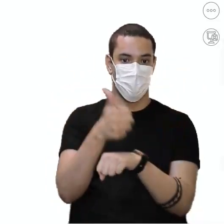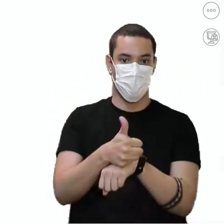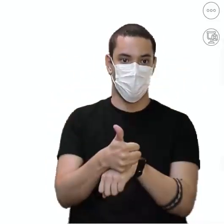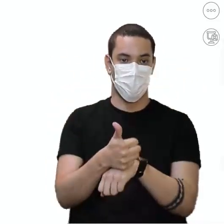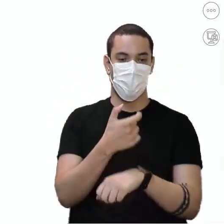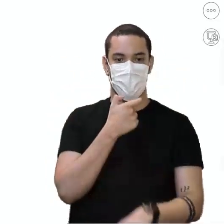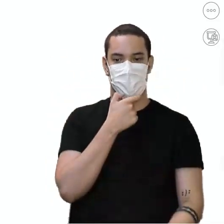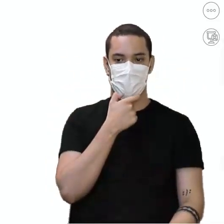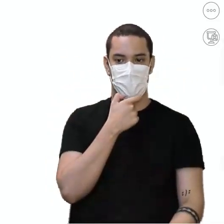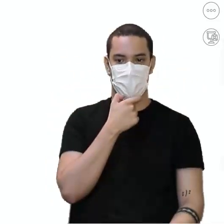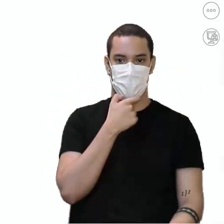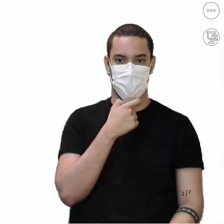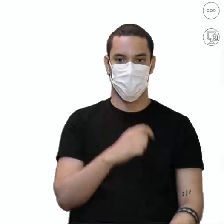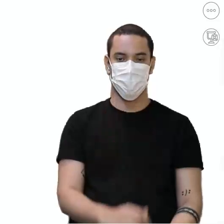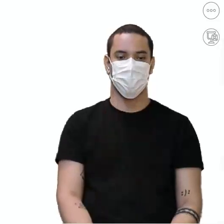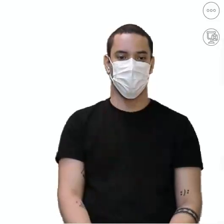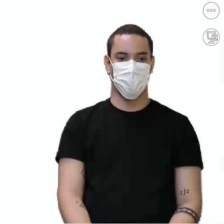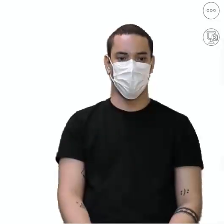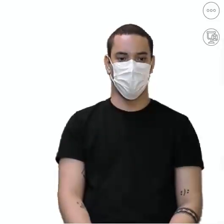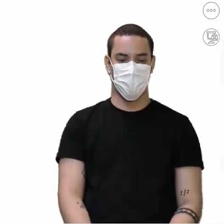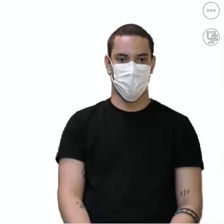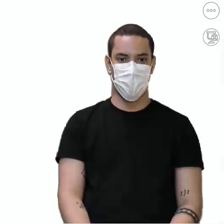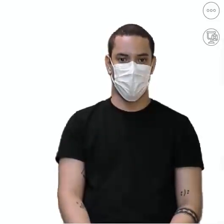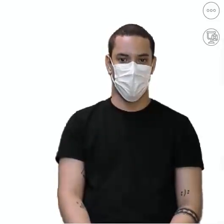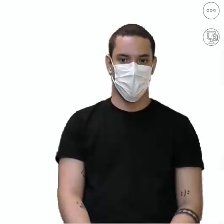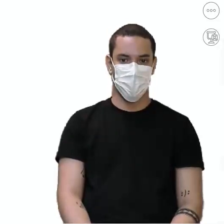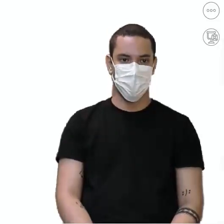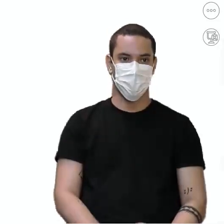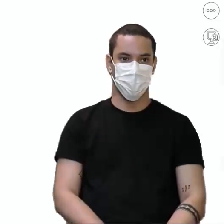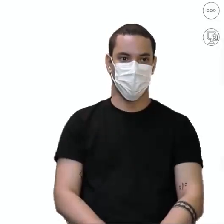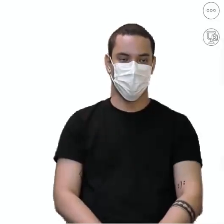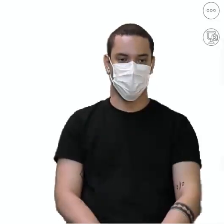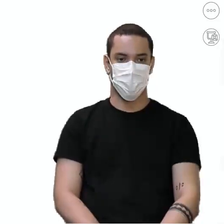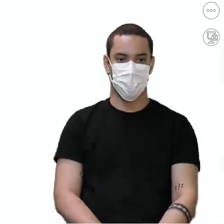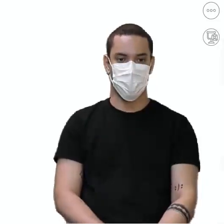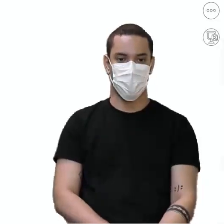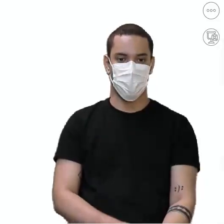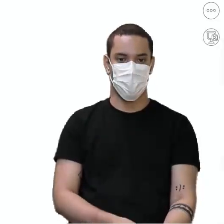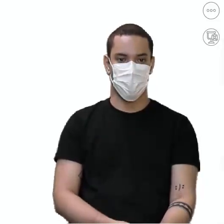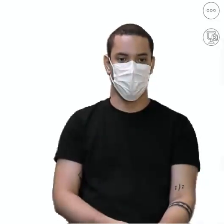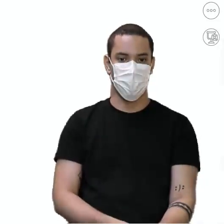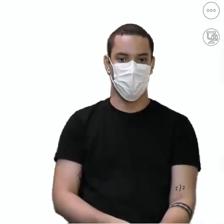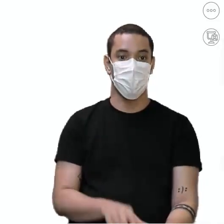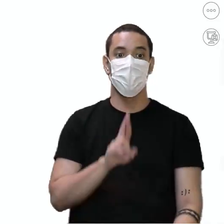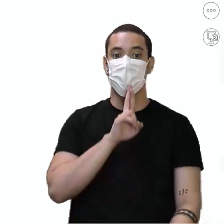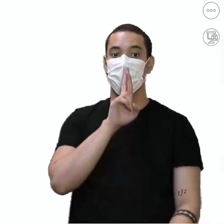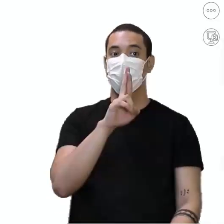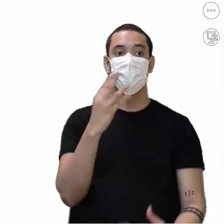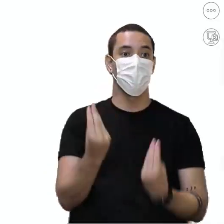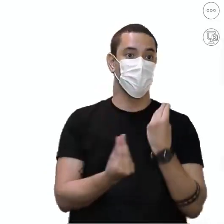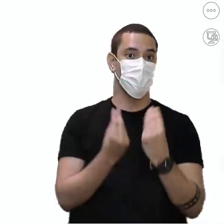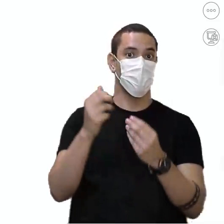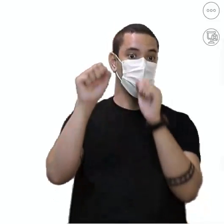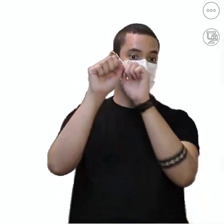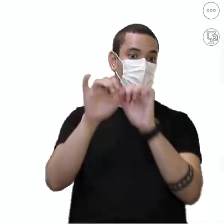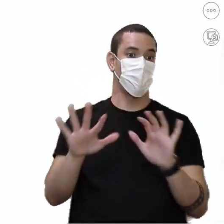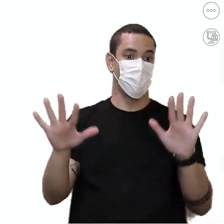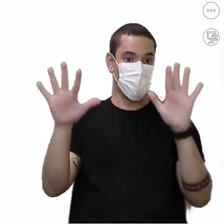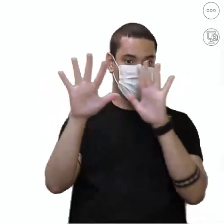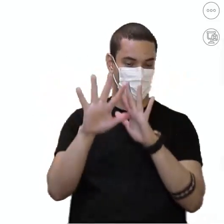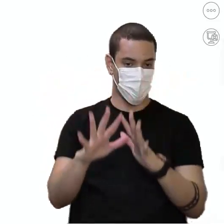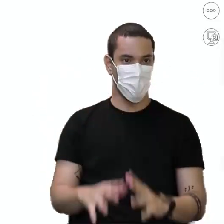em inglês. Vamos supor que ele já tivesse ido para o espaço. Então, ele fala assim,